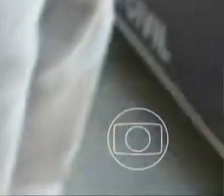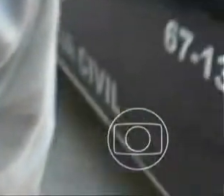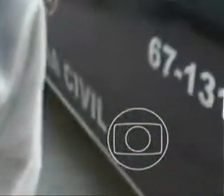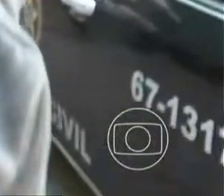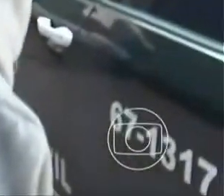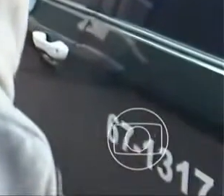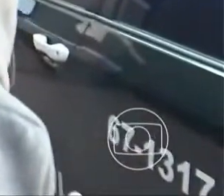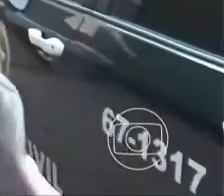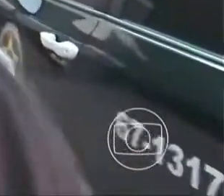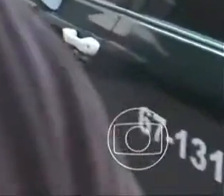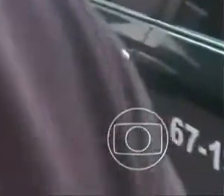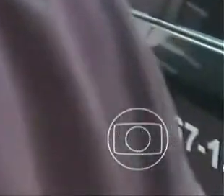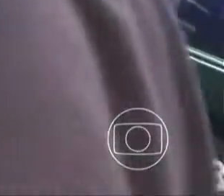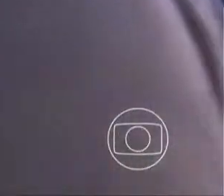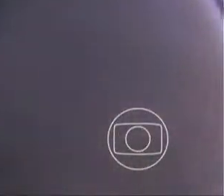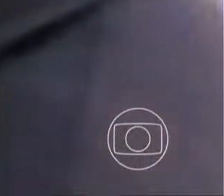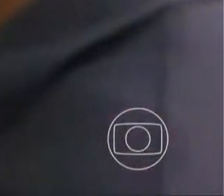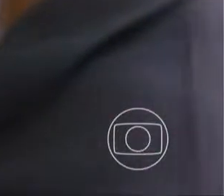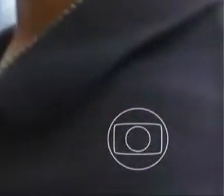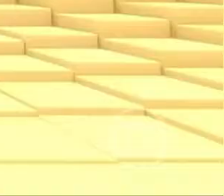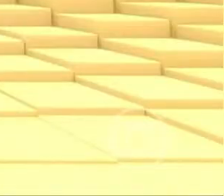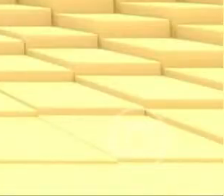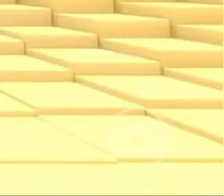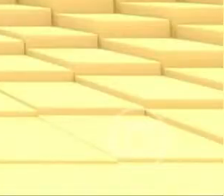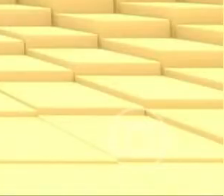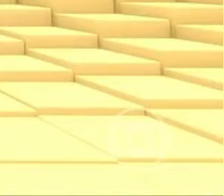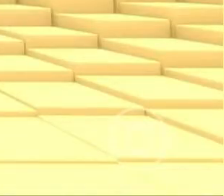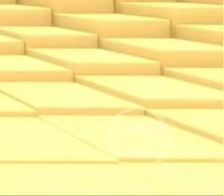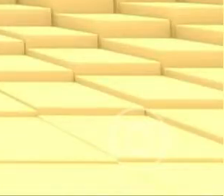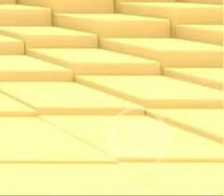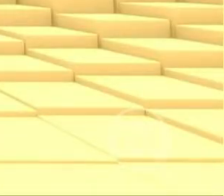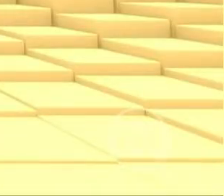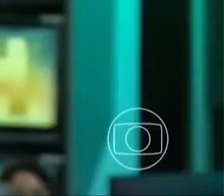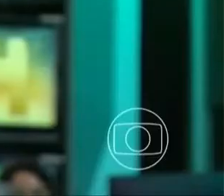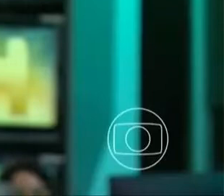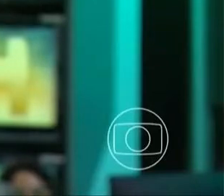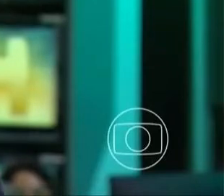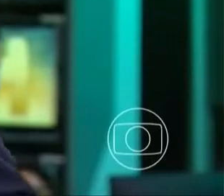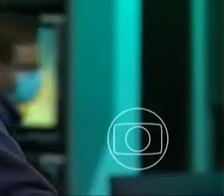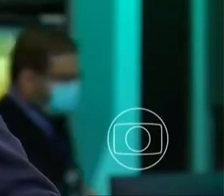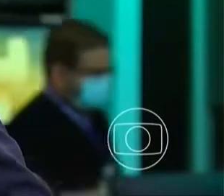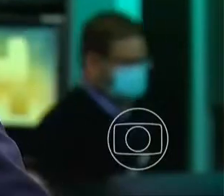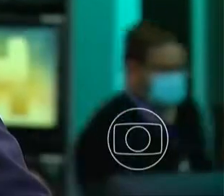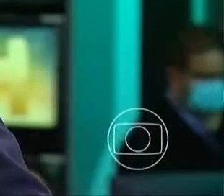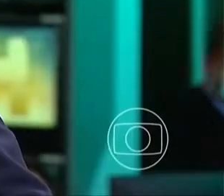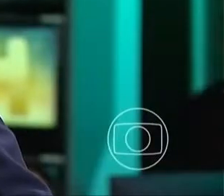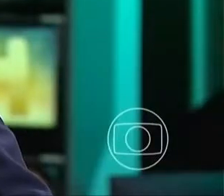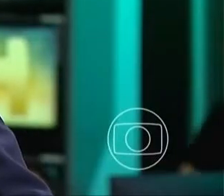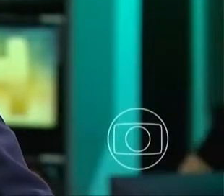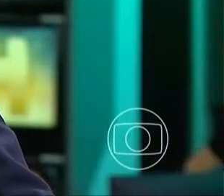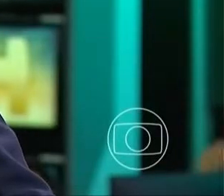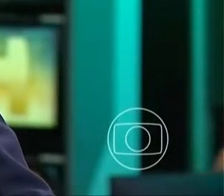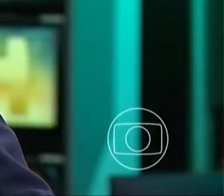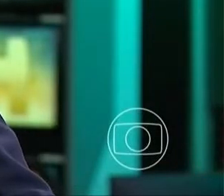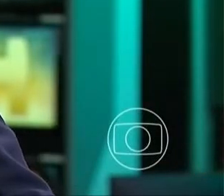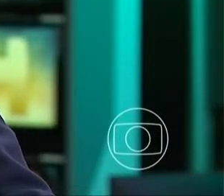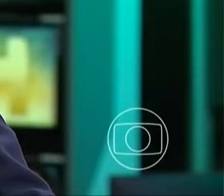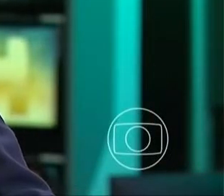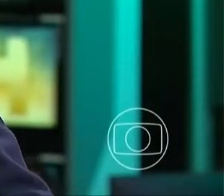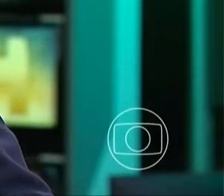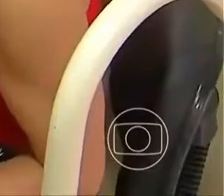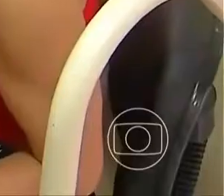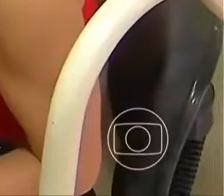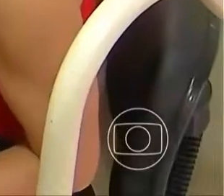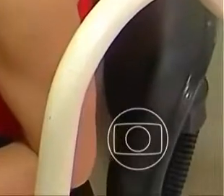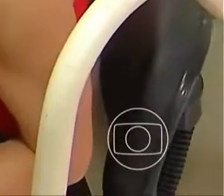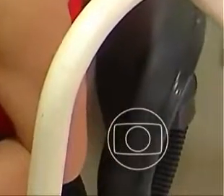e o ex-marido, doutor Jairinho, são acusados da morte do filho dela, Henri Borel. A vacinação contra a poliomielite no Brasil avança em ritmo